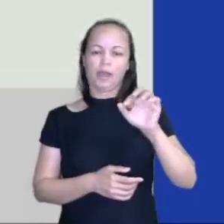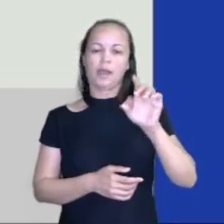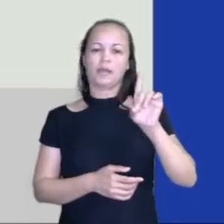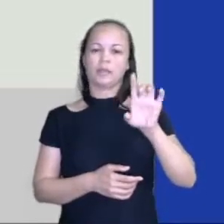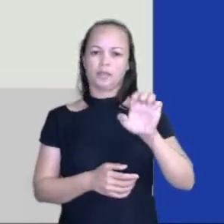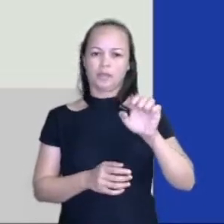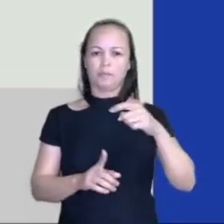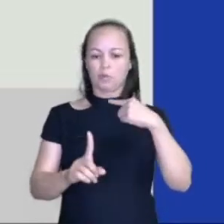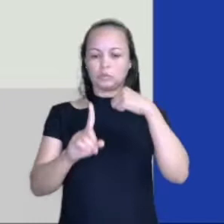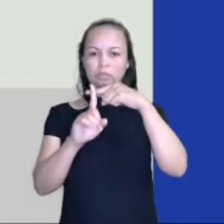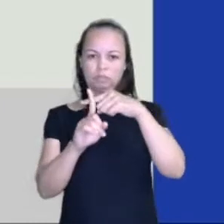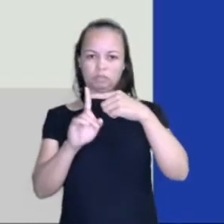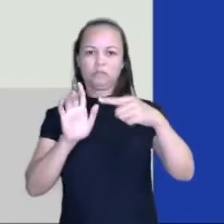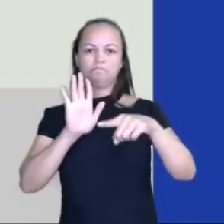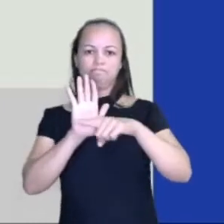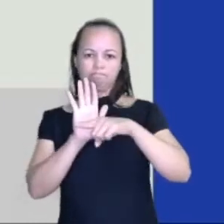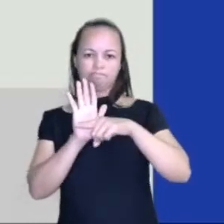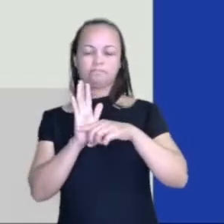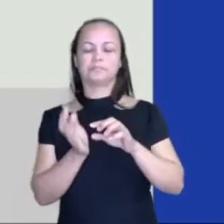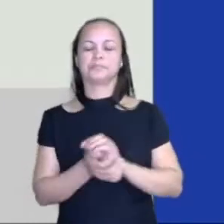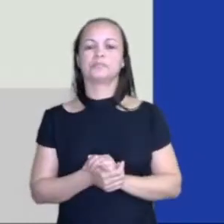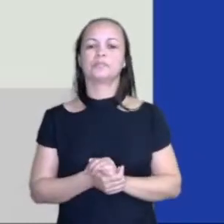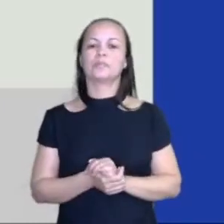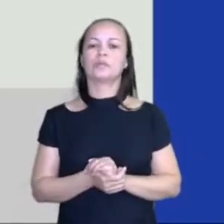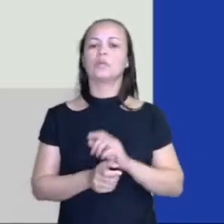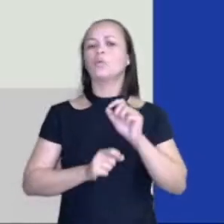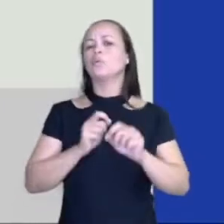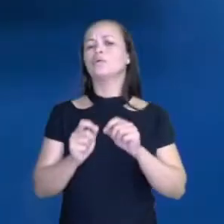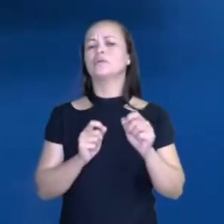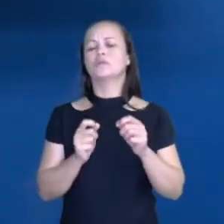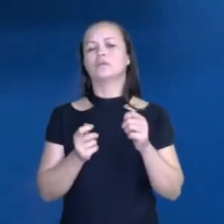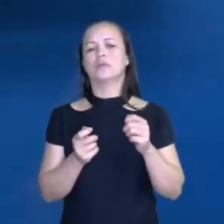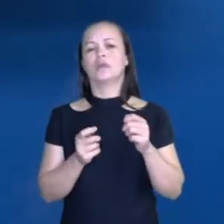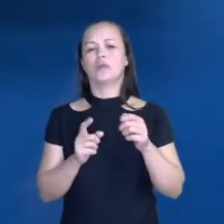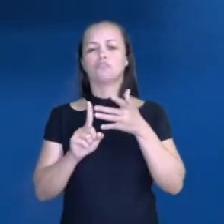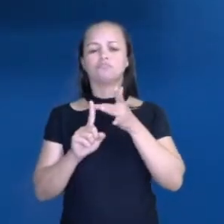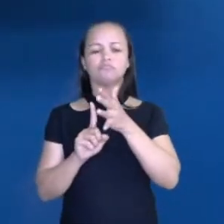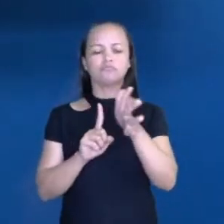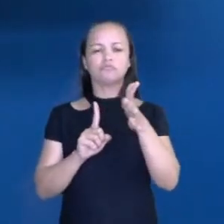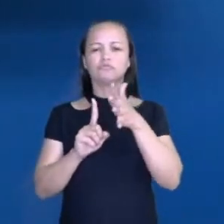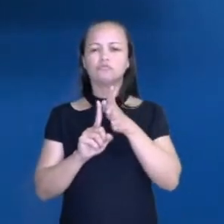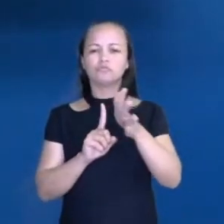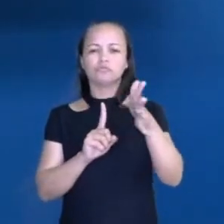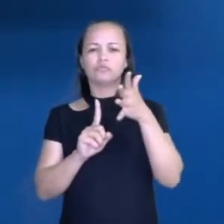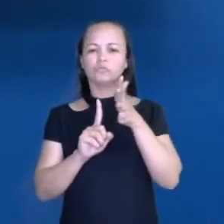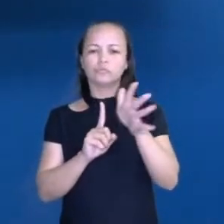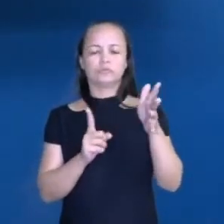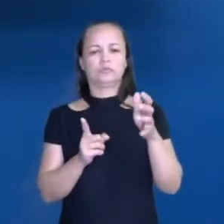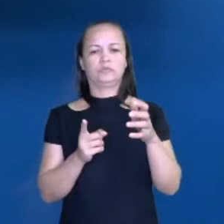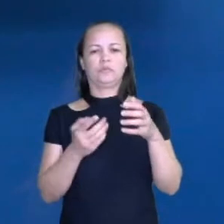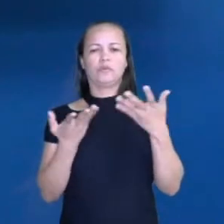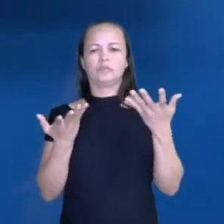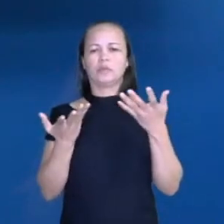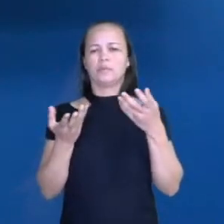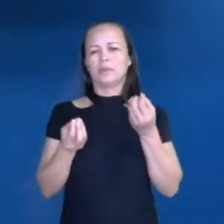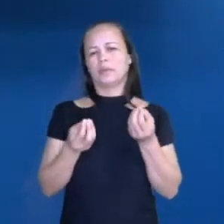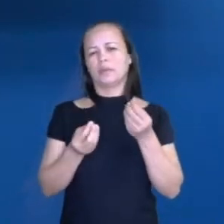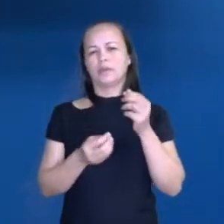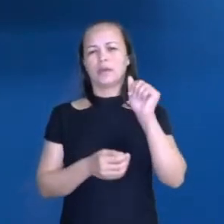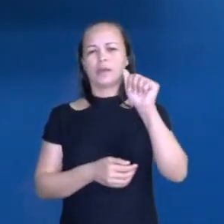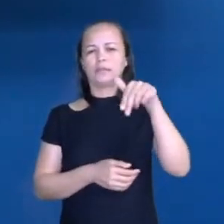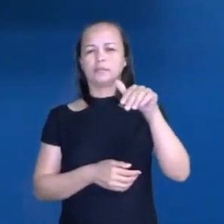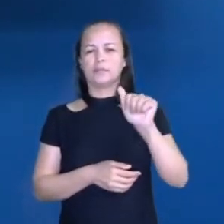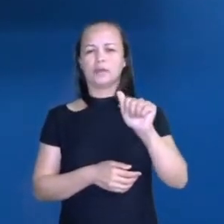aonde do Sul e o que é o fluxo elétrico gente vamos fazer uma analogia uma pequena analogia no